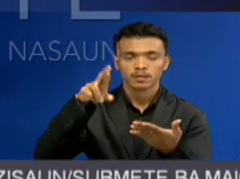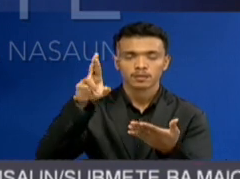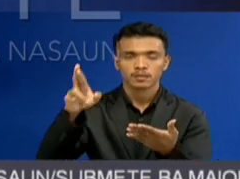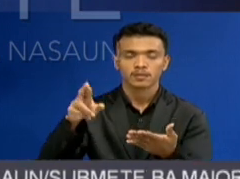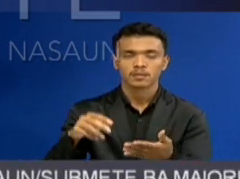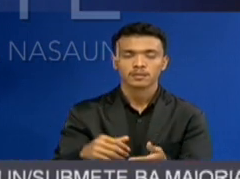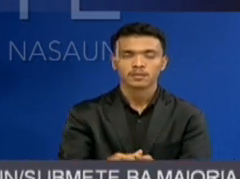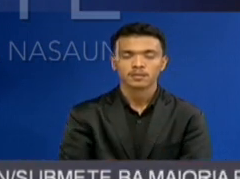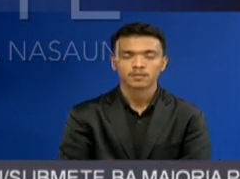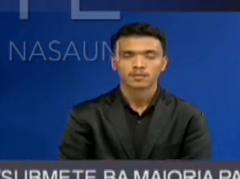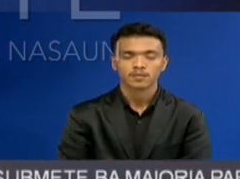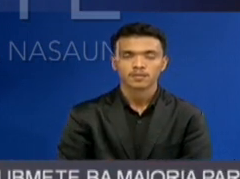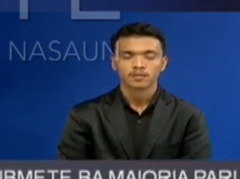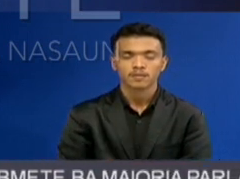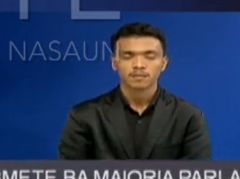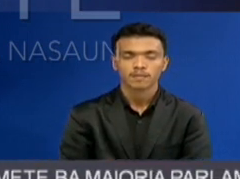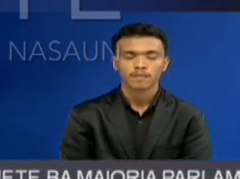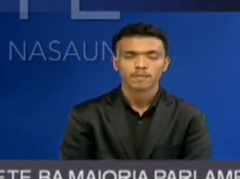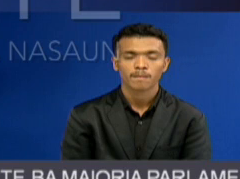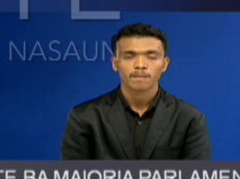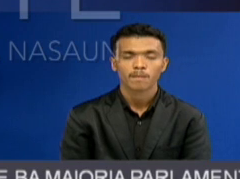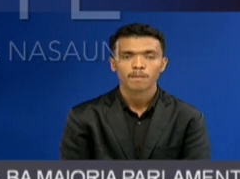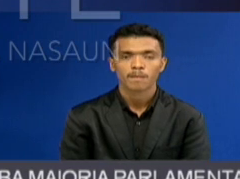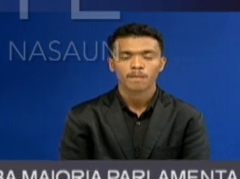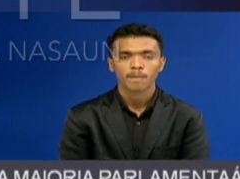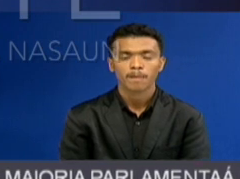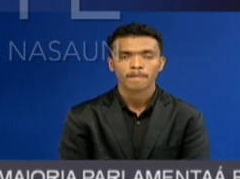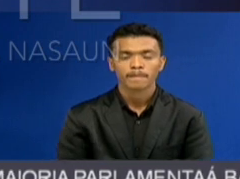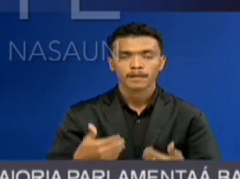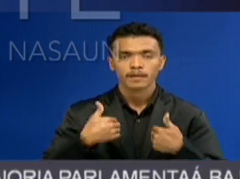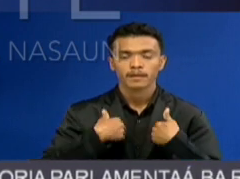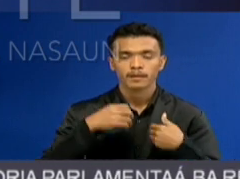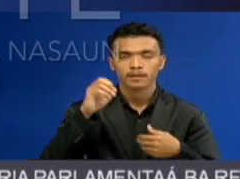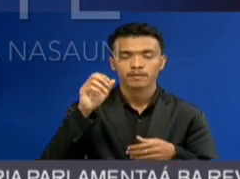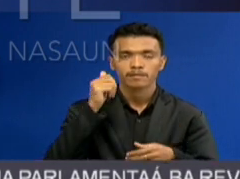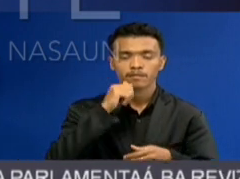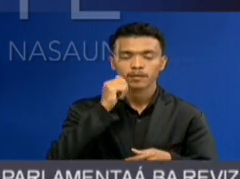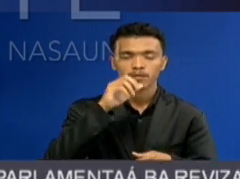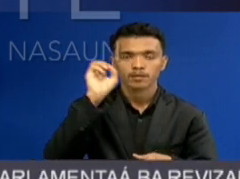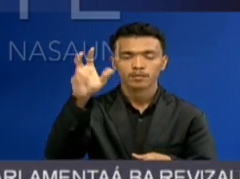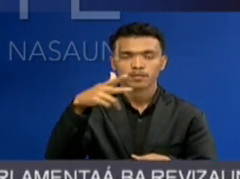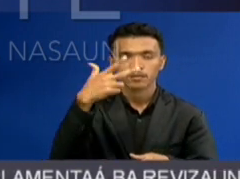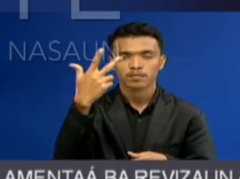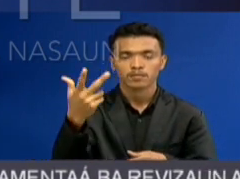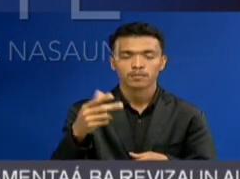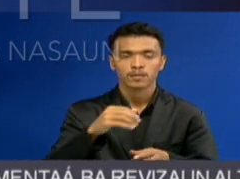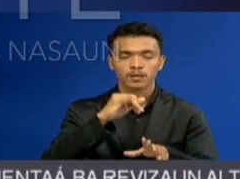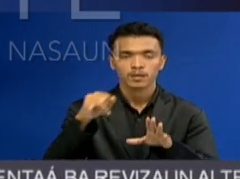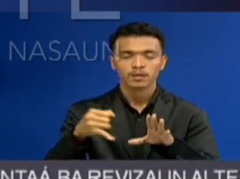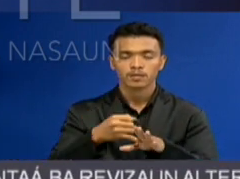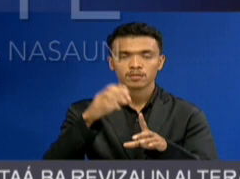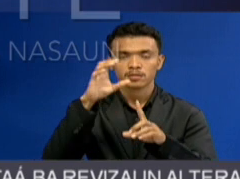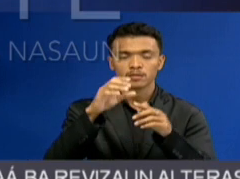lista, iha Associação Feto Município de Linia, iha 13 pessoas feto. E incluímos Sefi Aldeia,